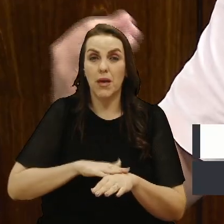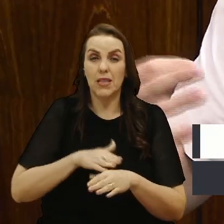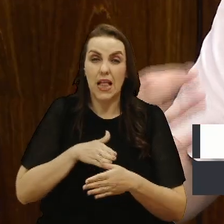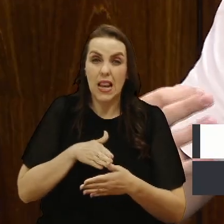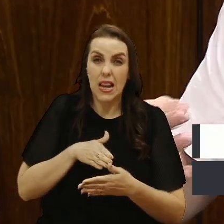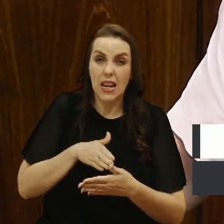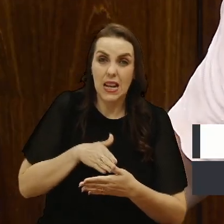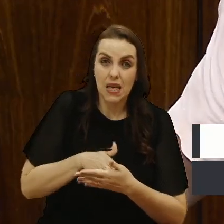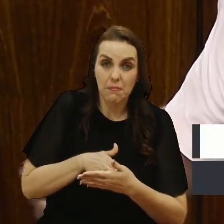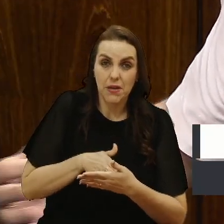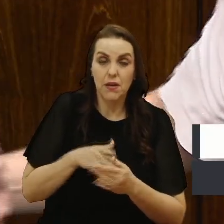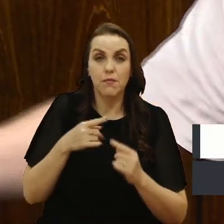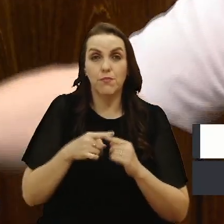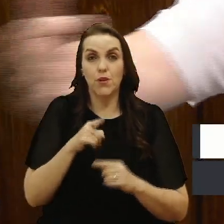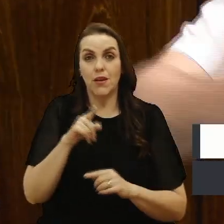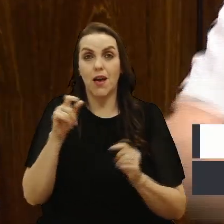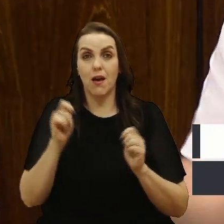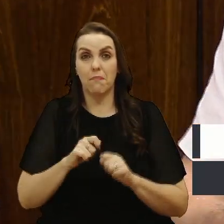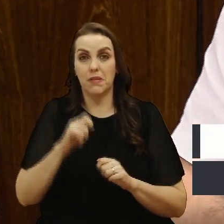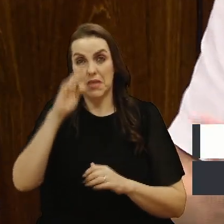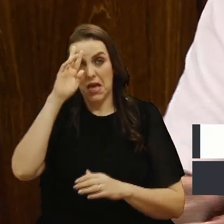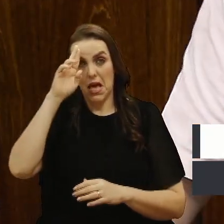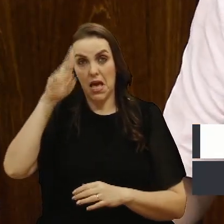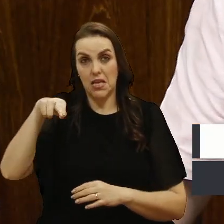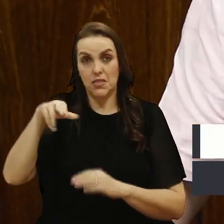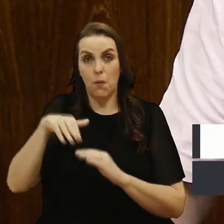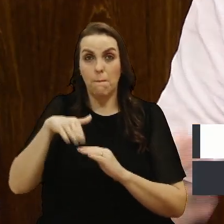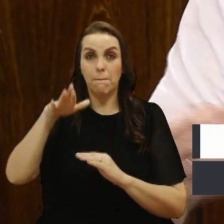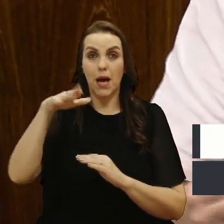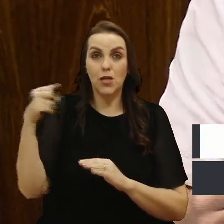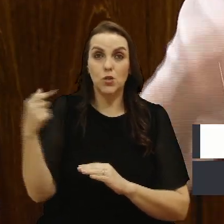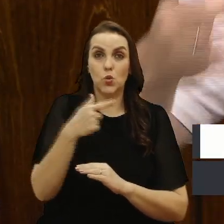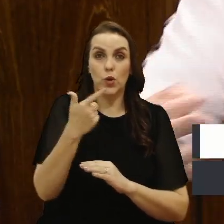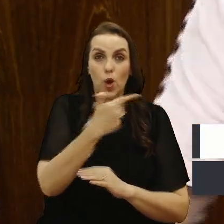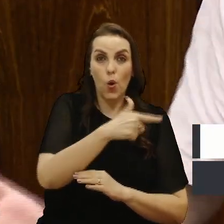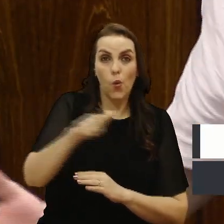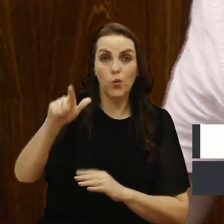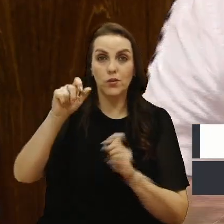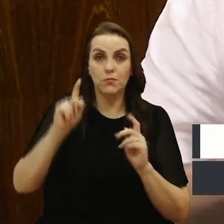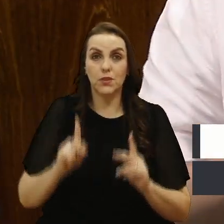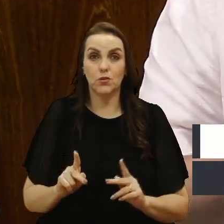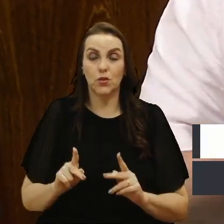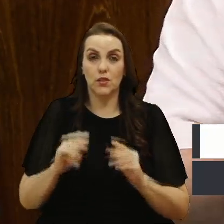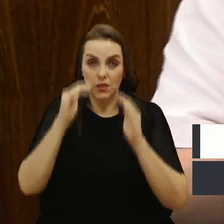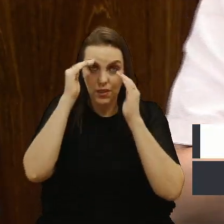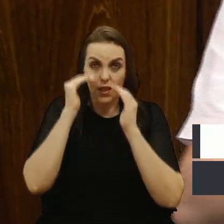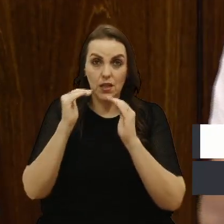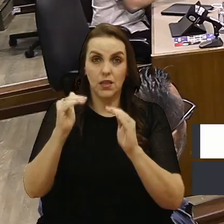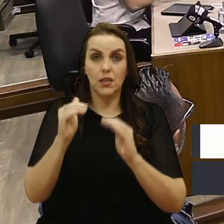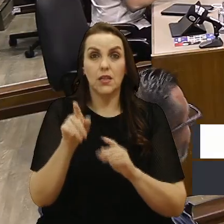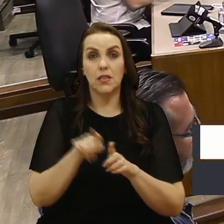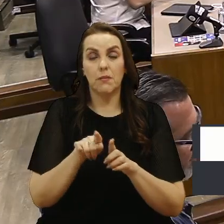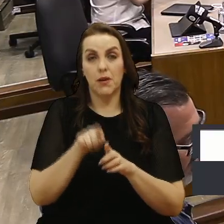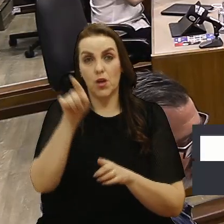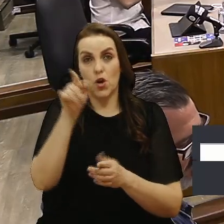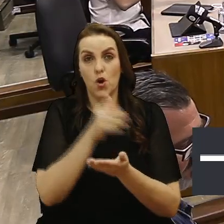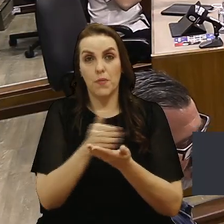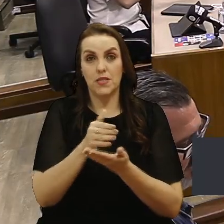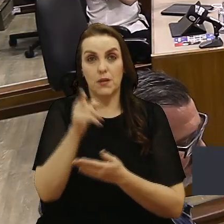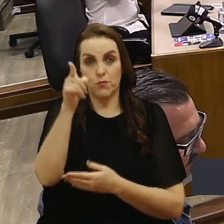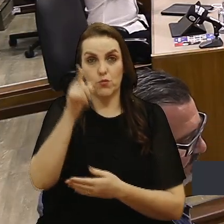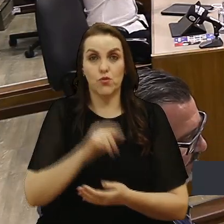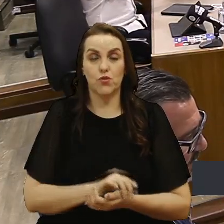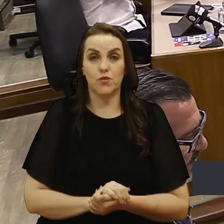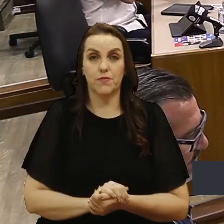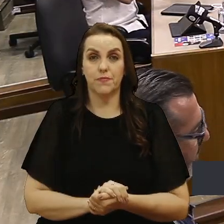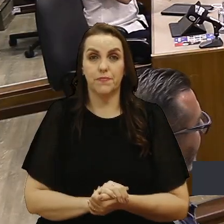agudo, porque o senhor acha que tem uma razão maior que os demais. Nós temos que começar a se respeitar, e sim, mas nós temos que começar a se respeitar pelo senhor. Bom, enquanto eu